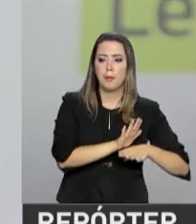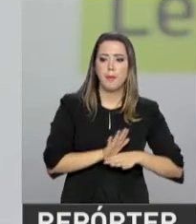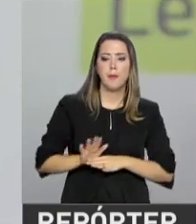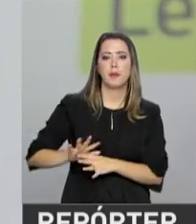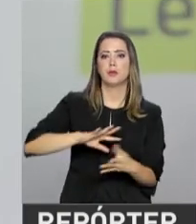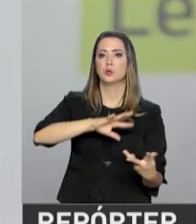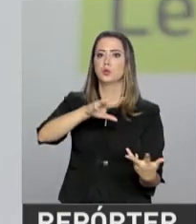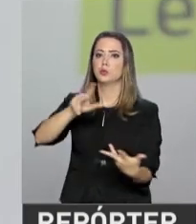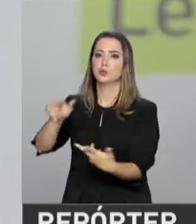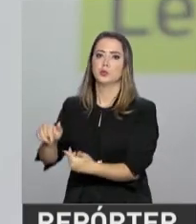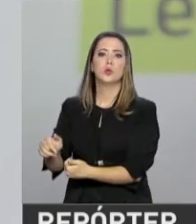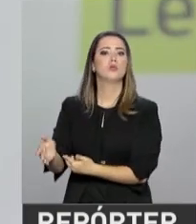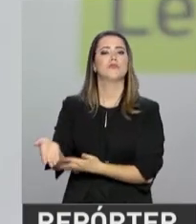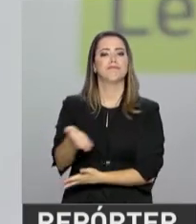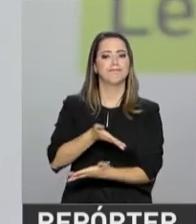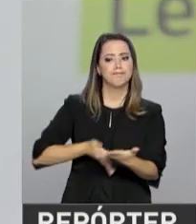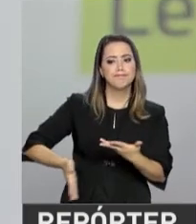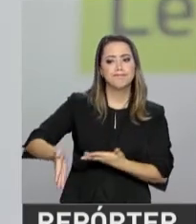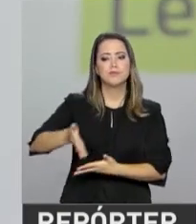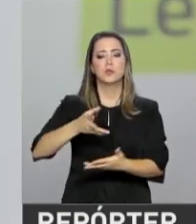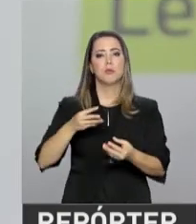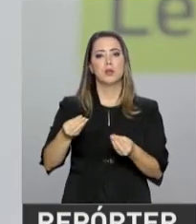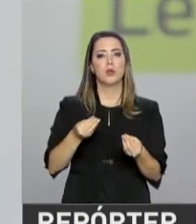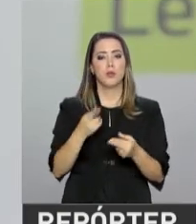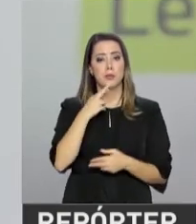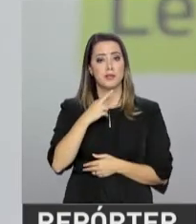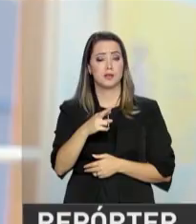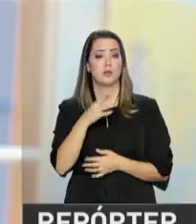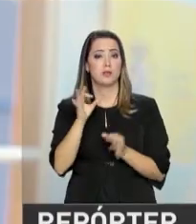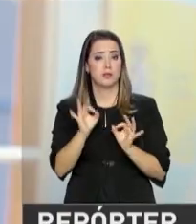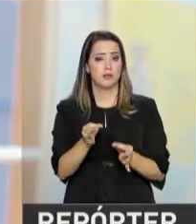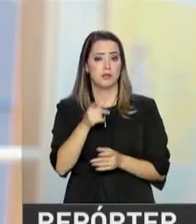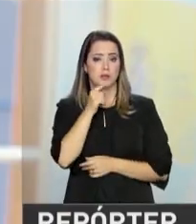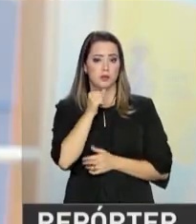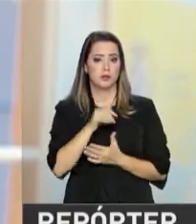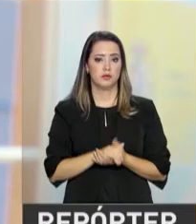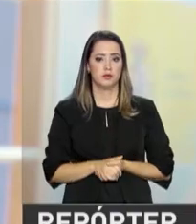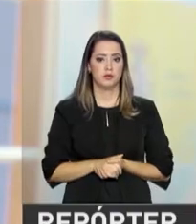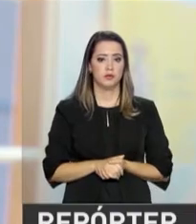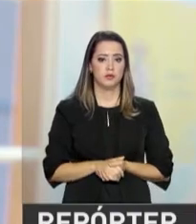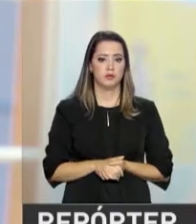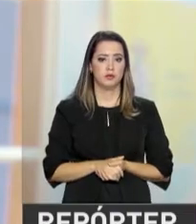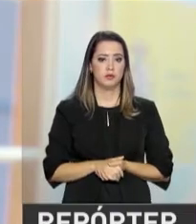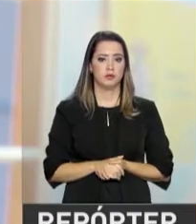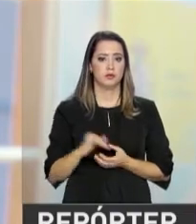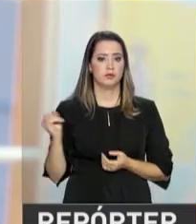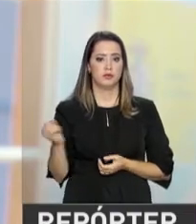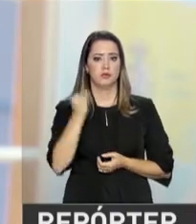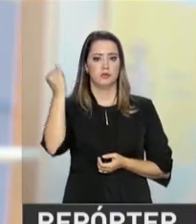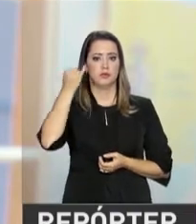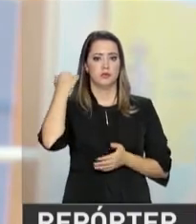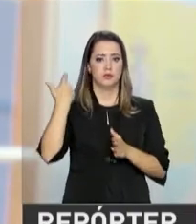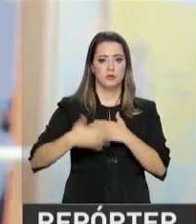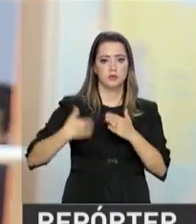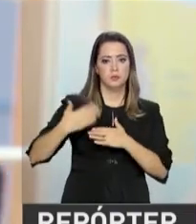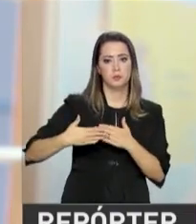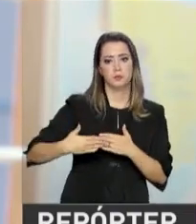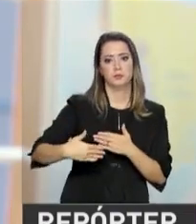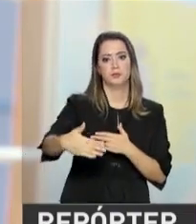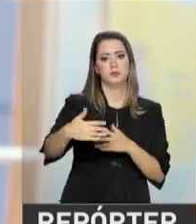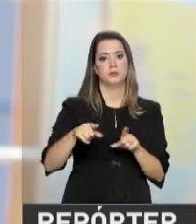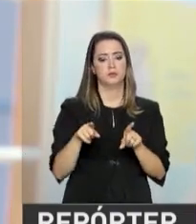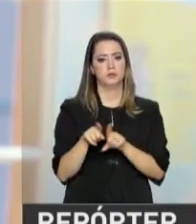países para justamente solucionar a problemática da água o importante é que isto tenha uma continuação aqui